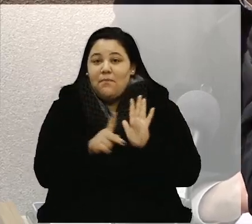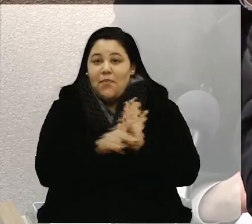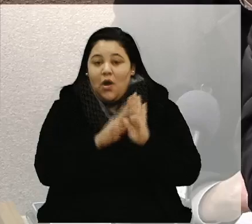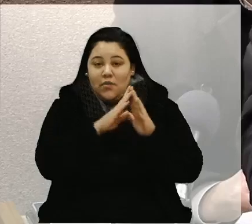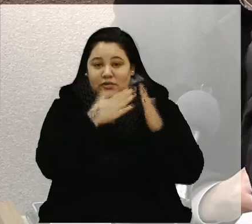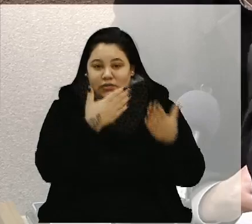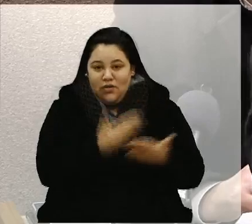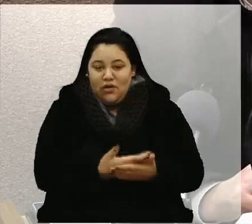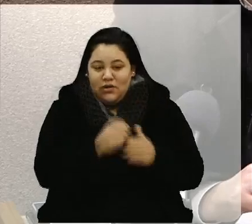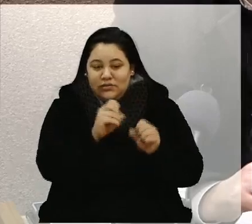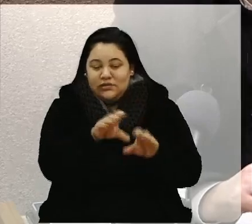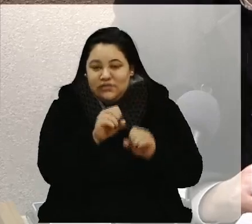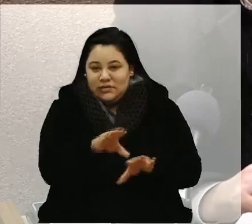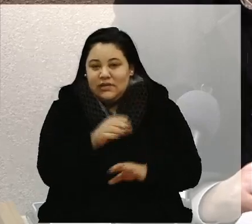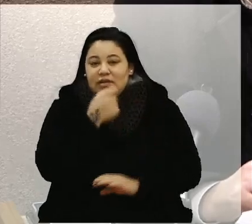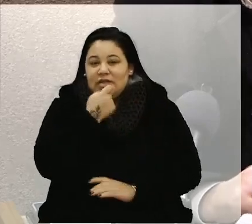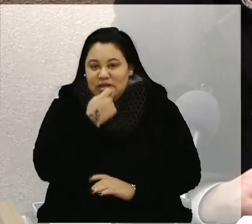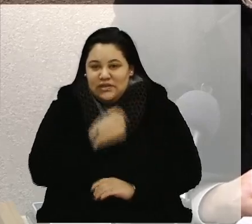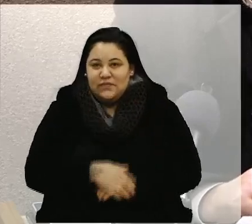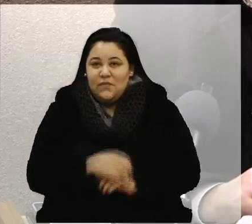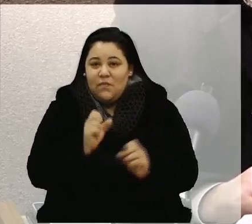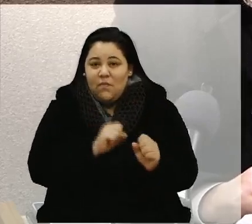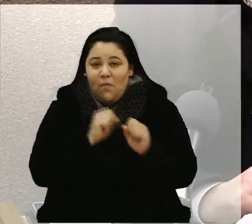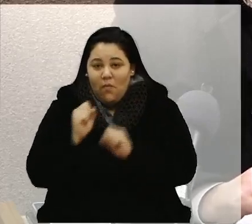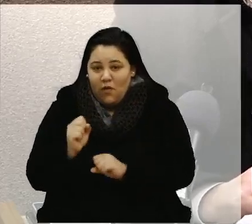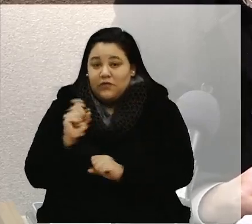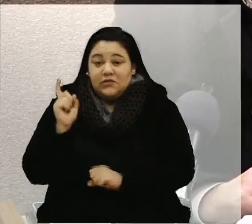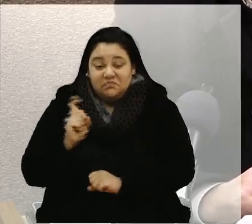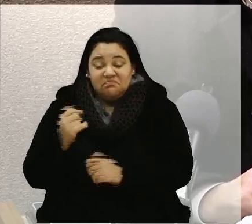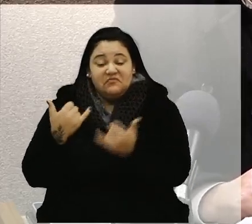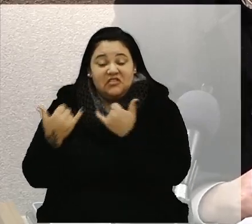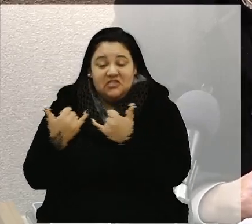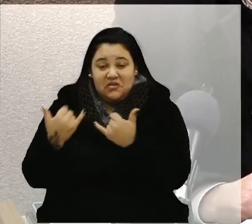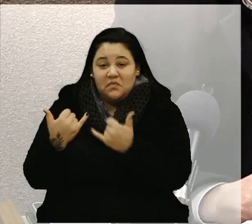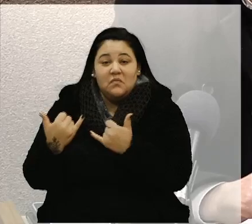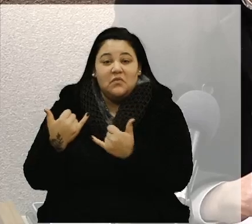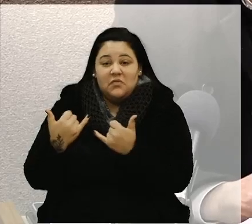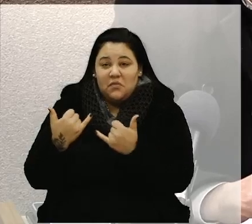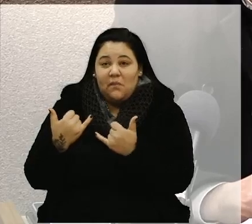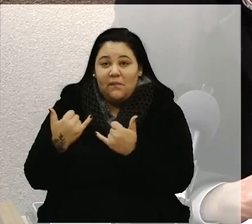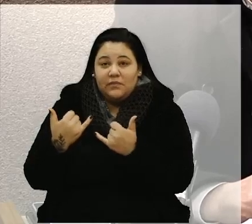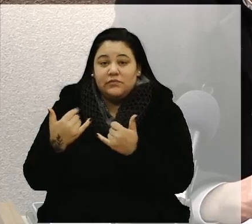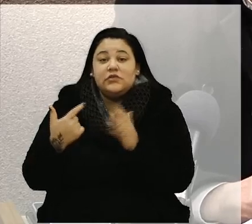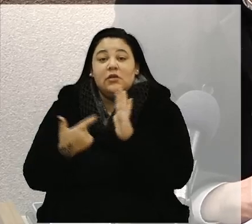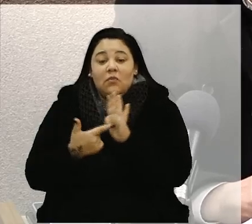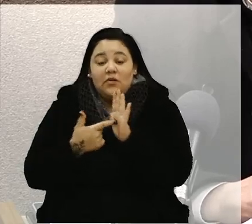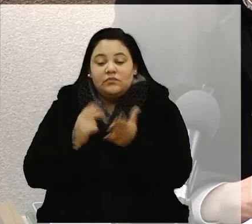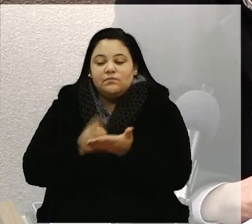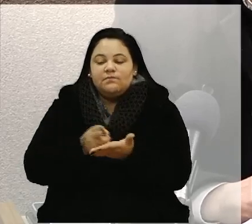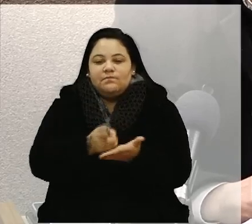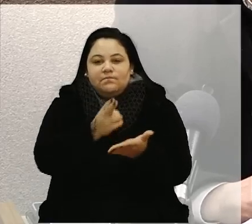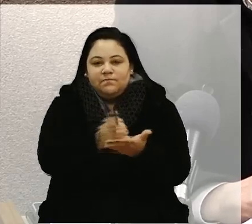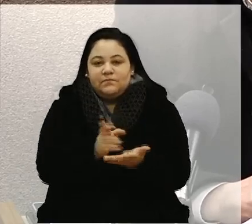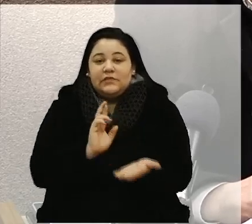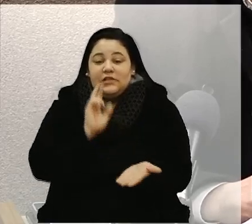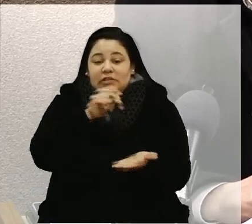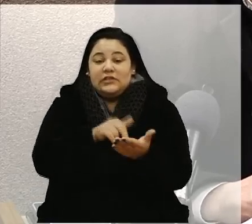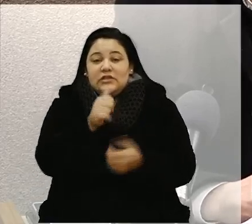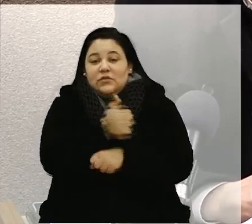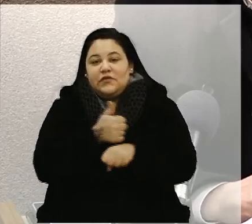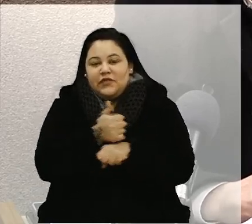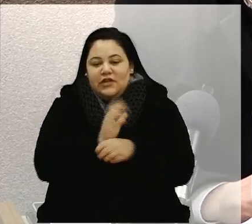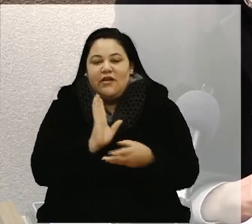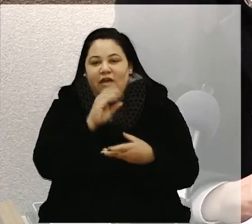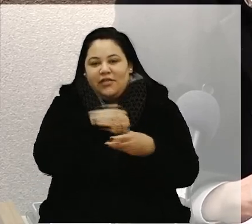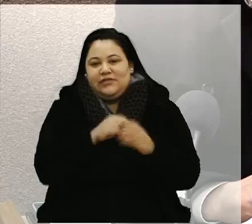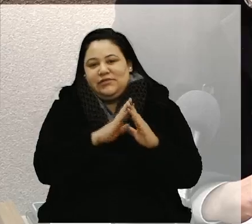marca. Eles podem ser considerados como exemplos que evidenciam a continuidade de realização profissional dentro da